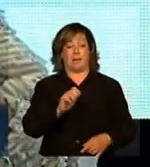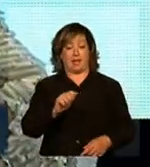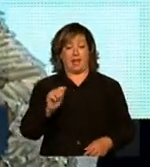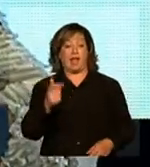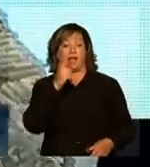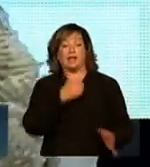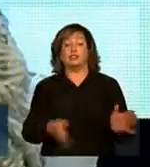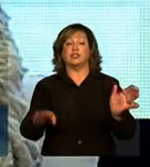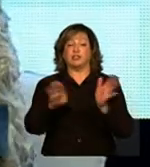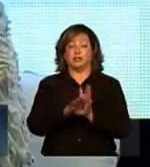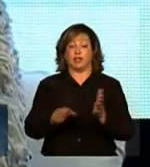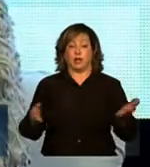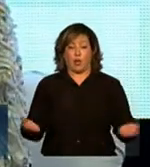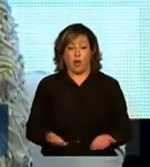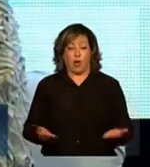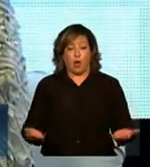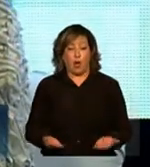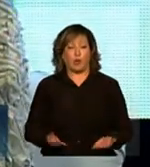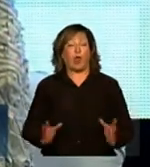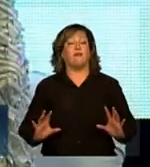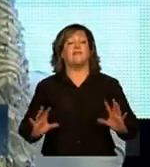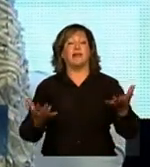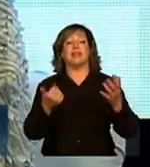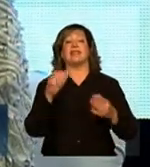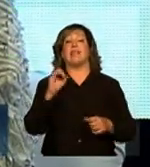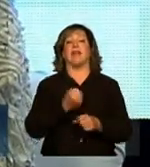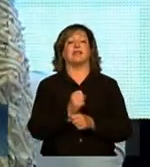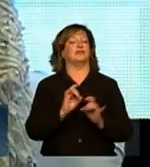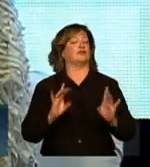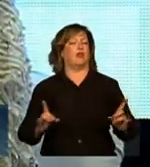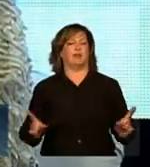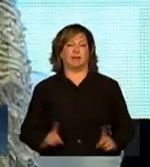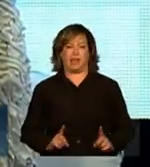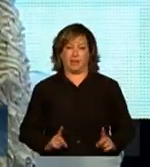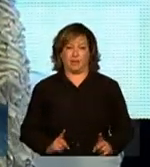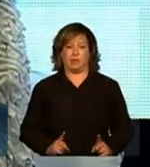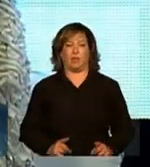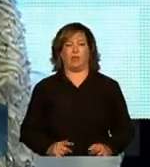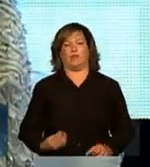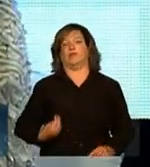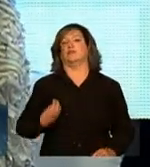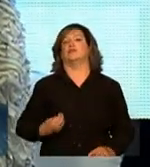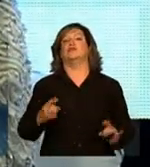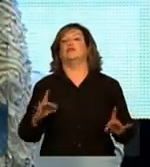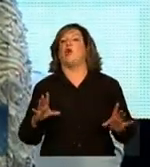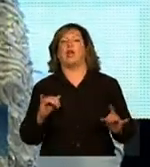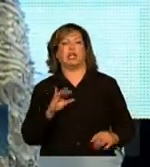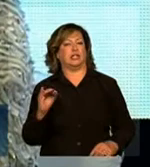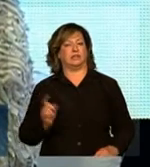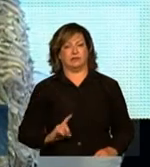chegasse hoje, não só comemorando 10 anos de uma existência,